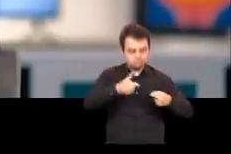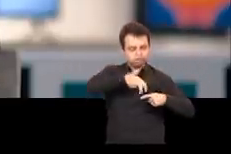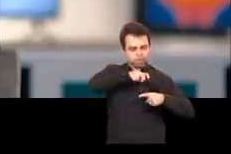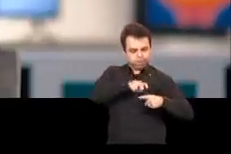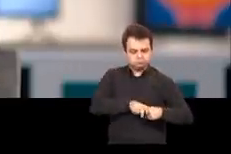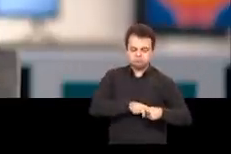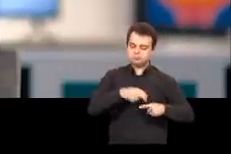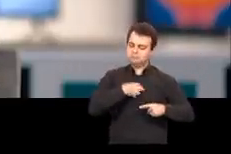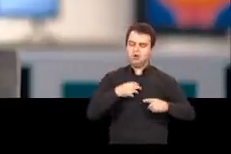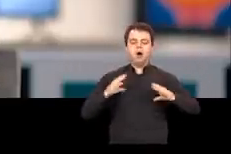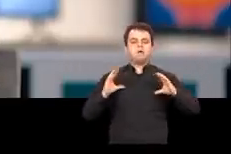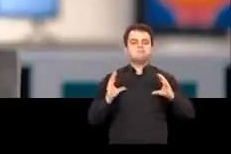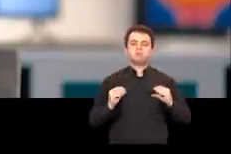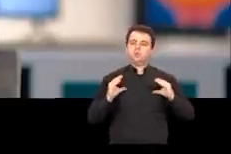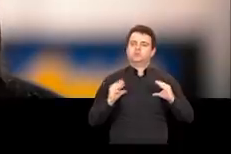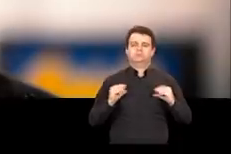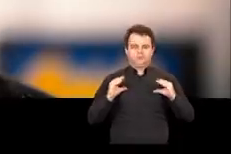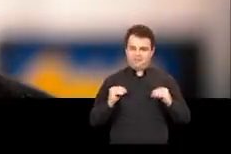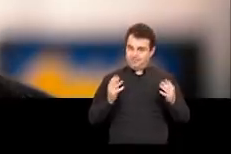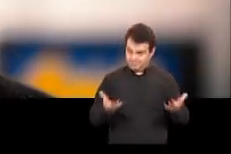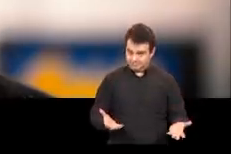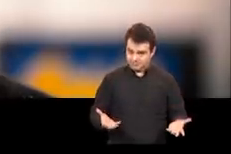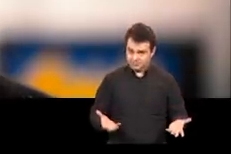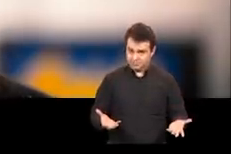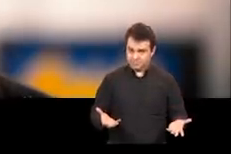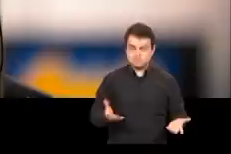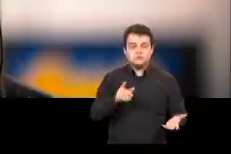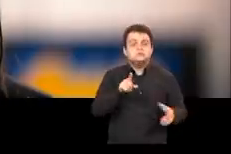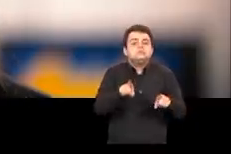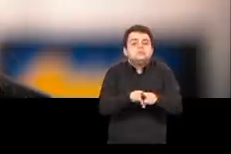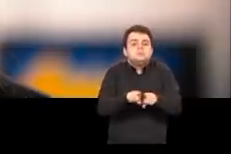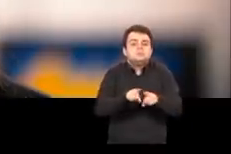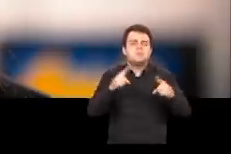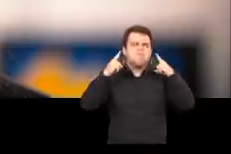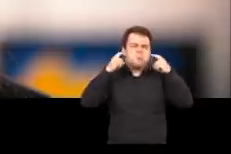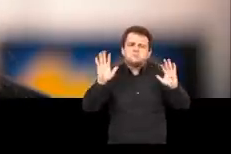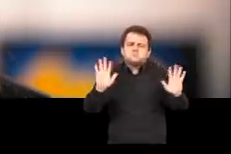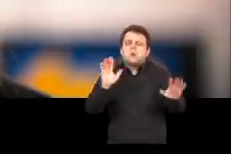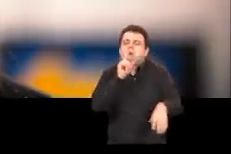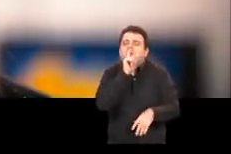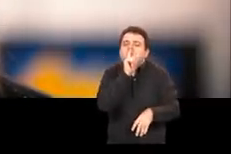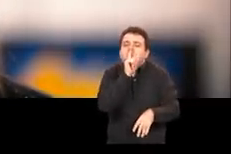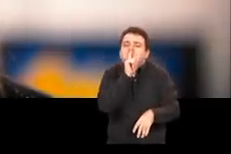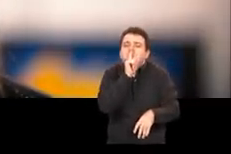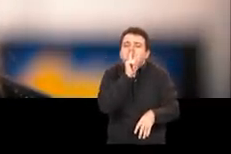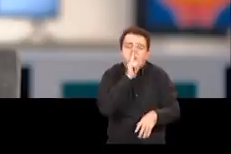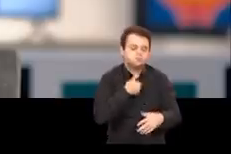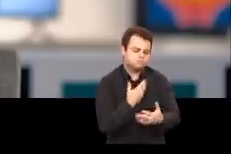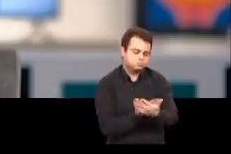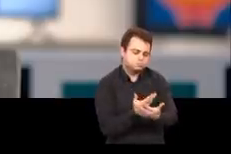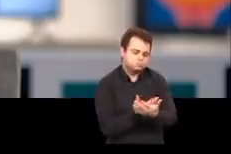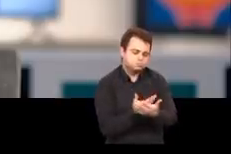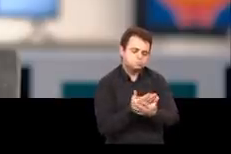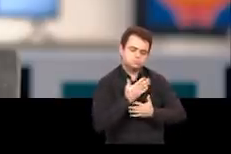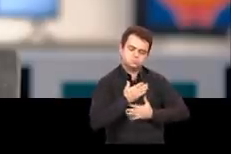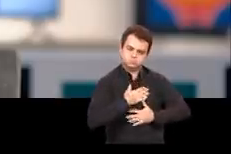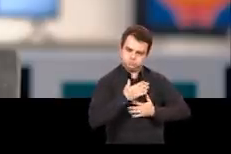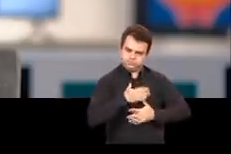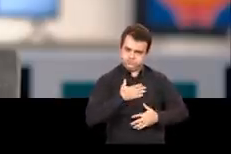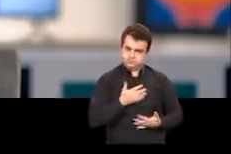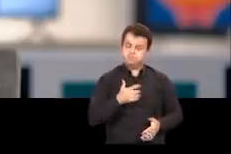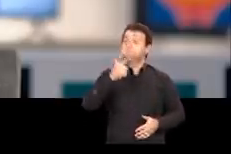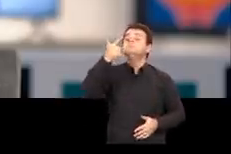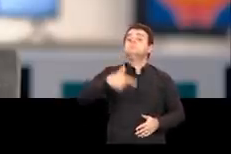sentar confortavelmente e onde haja silêncio enquanto você estiver estudando. Sua família também